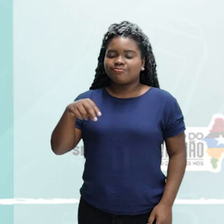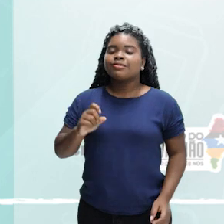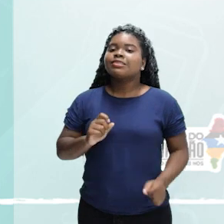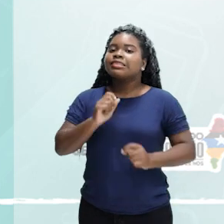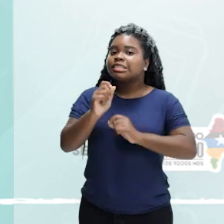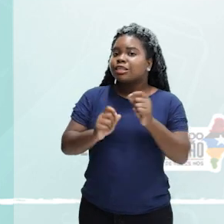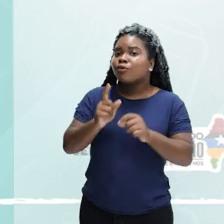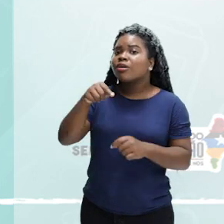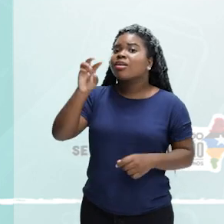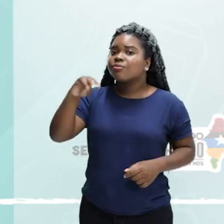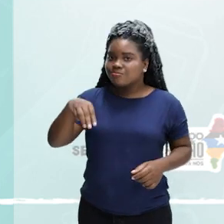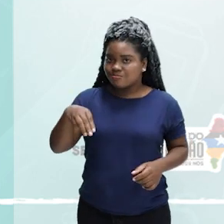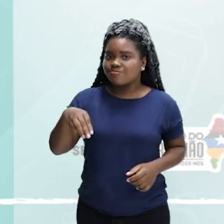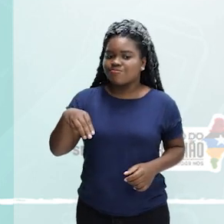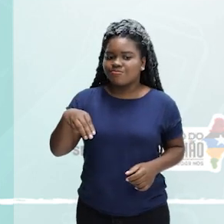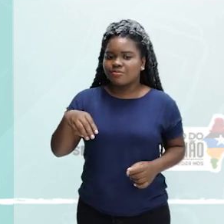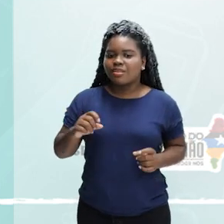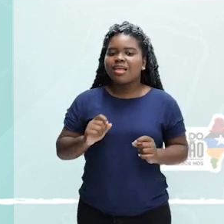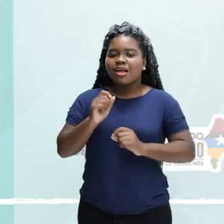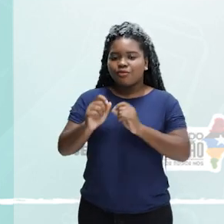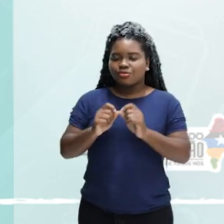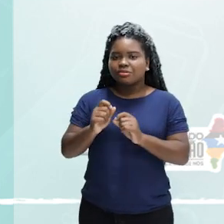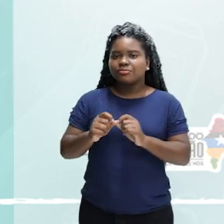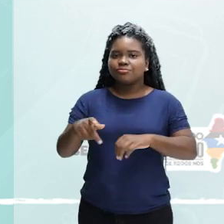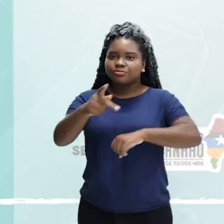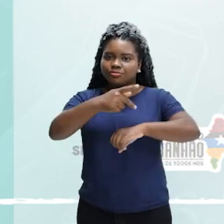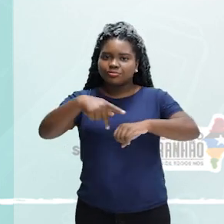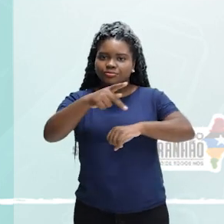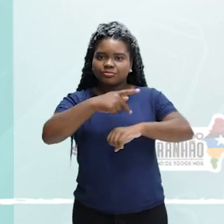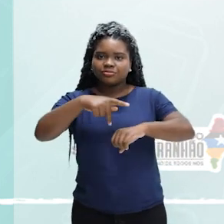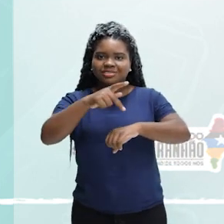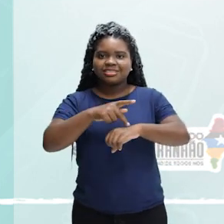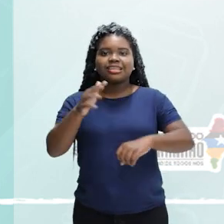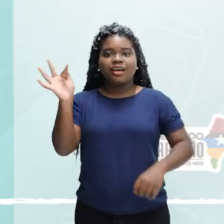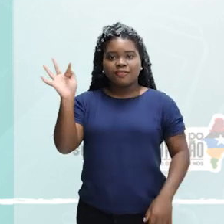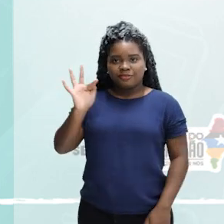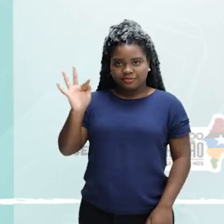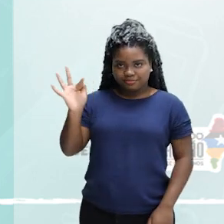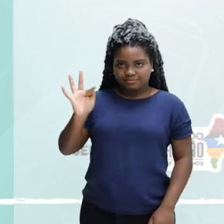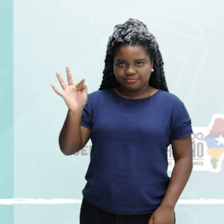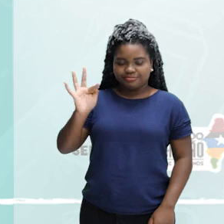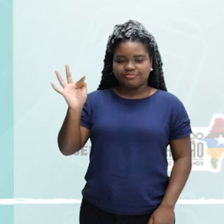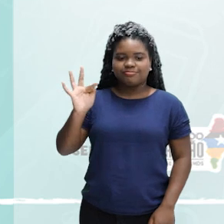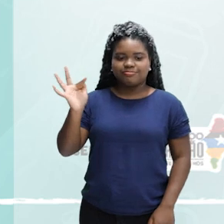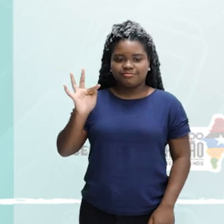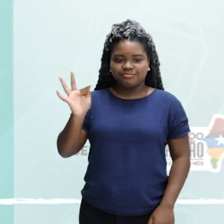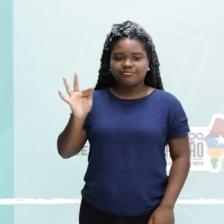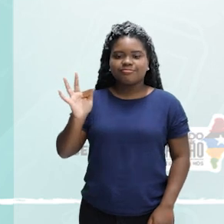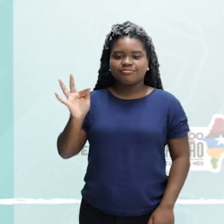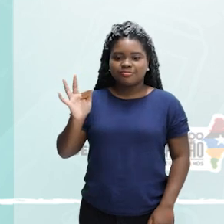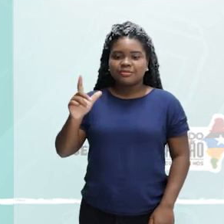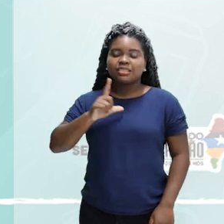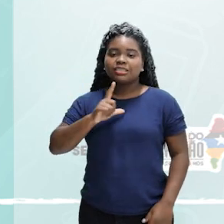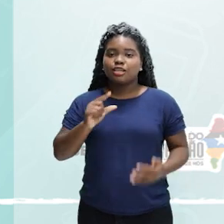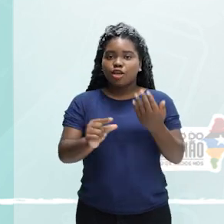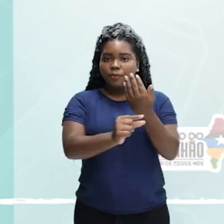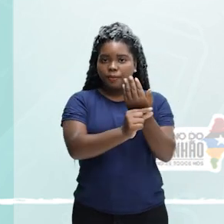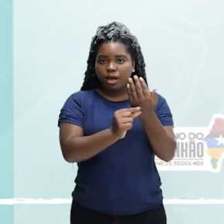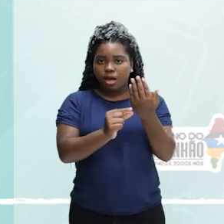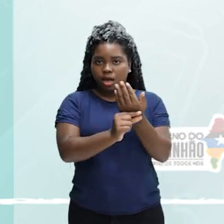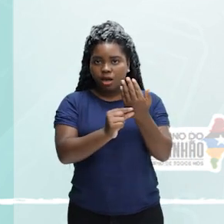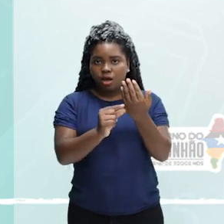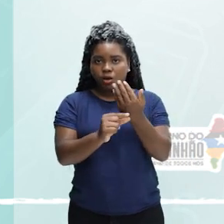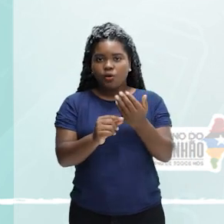político, certo, francês, membro da Assembleia Nacional Francesa, e escreveu uma obra no começo do século